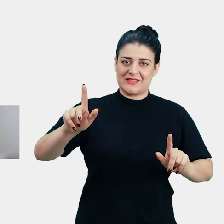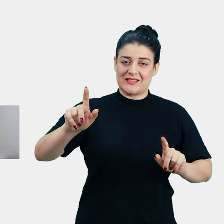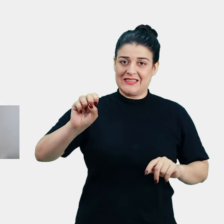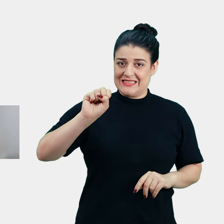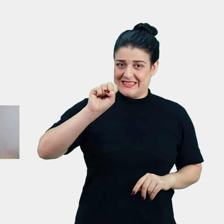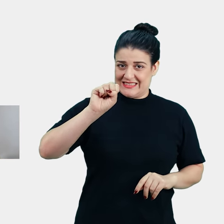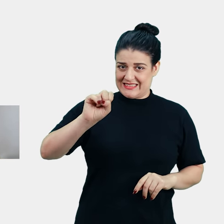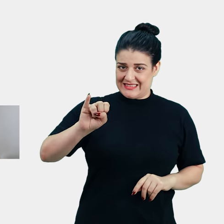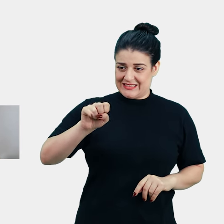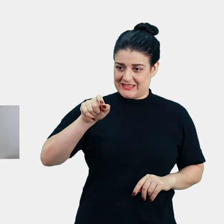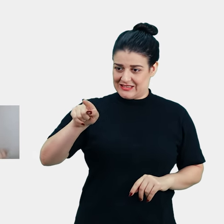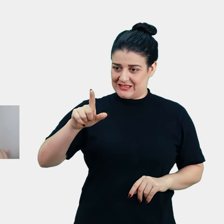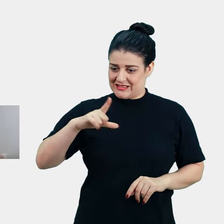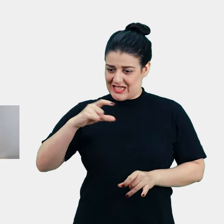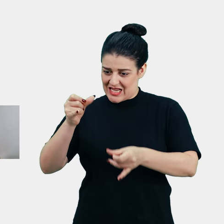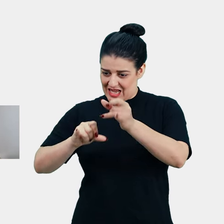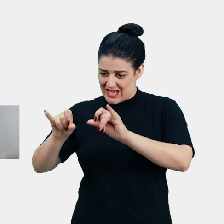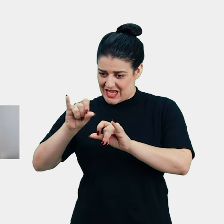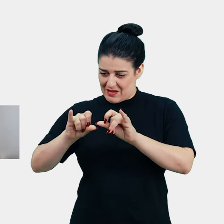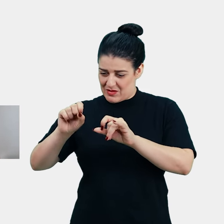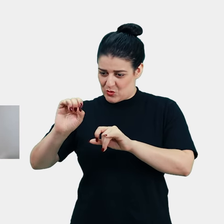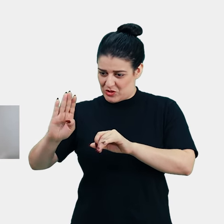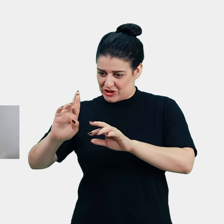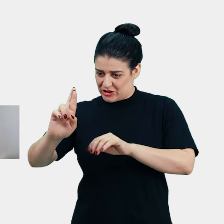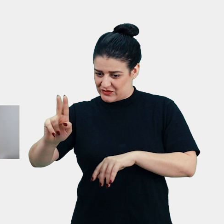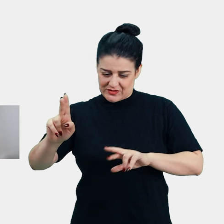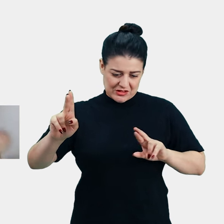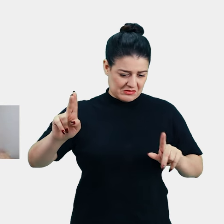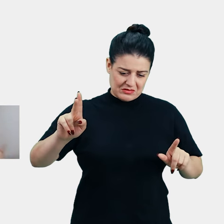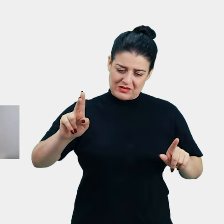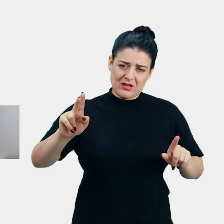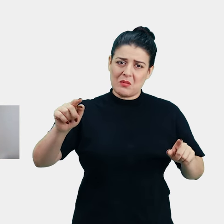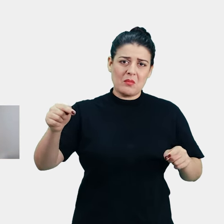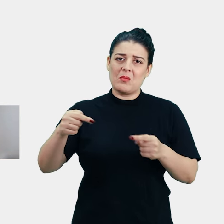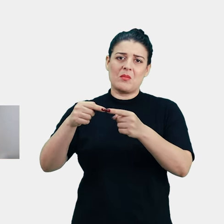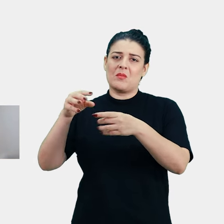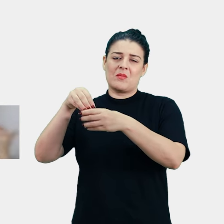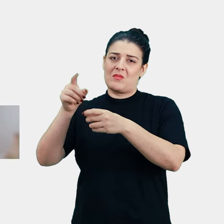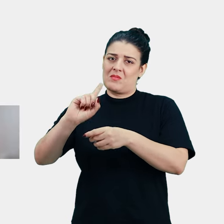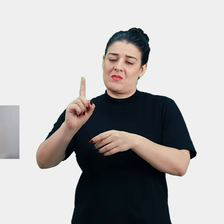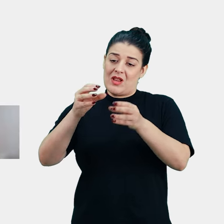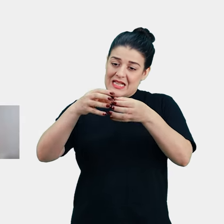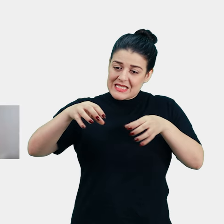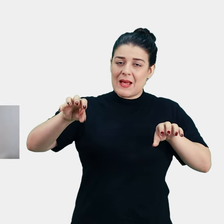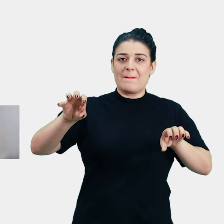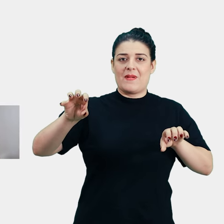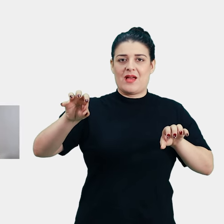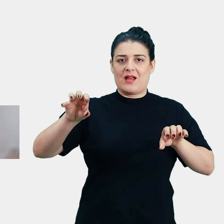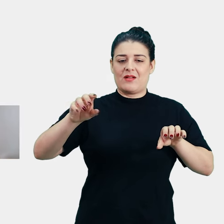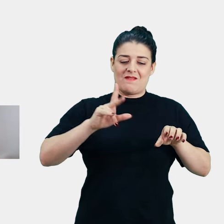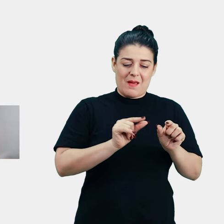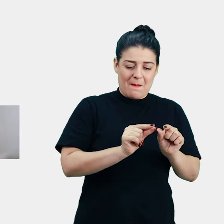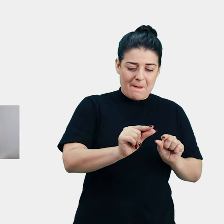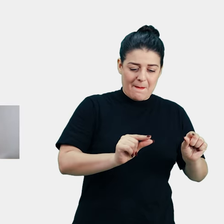essas substâncias se diferem na substância química, eles vão se fragmentar de forma